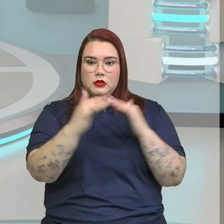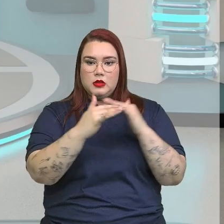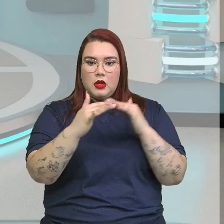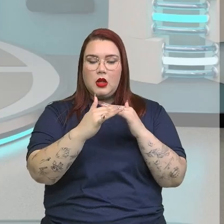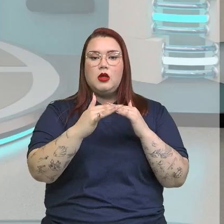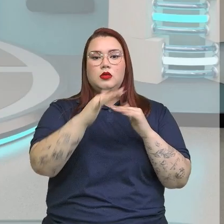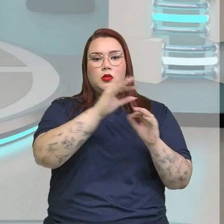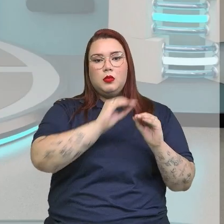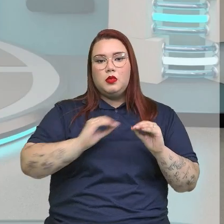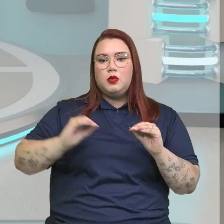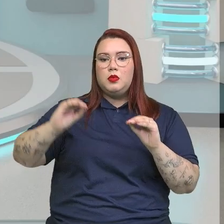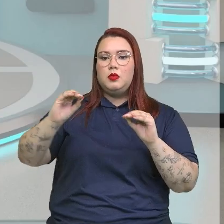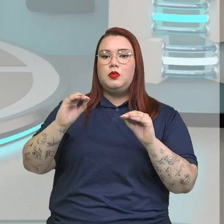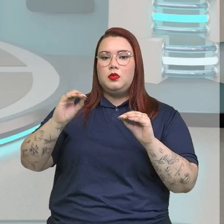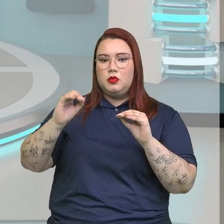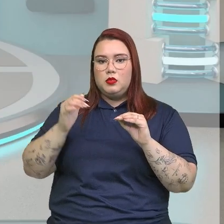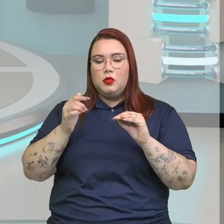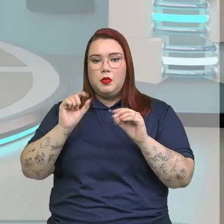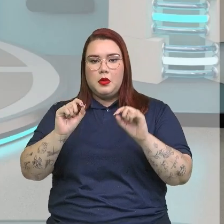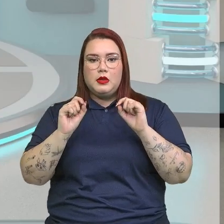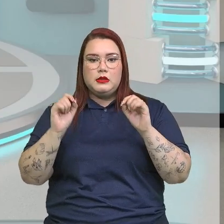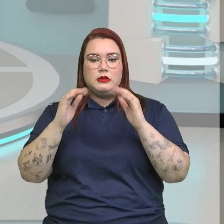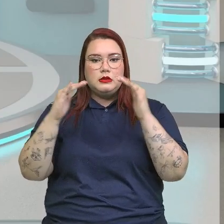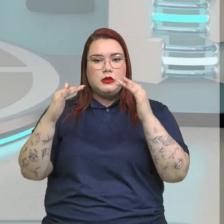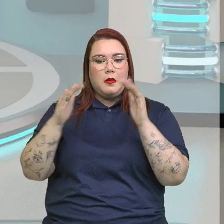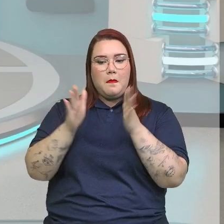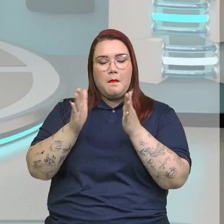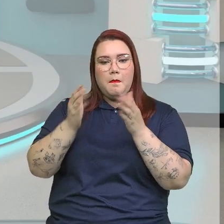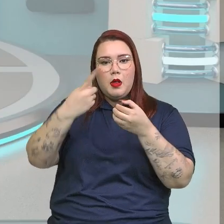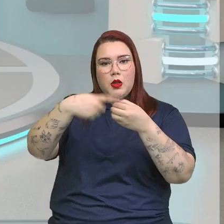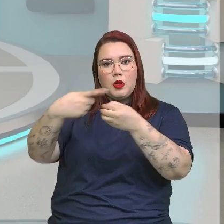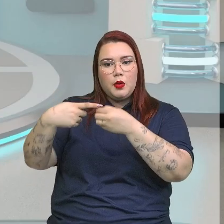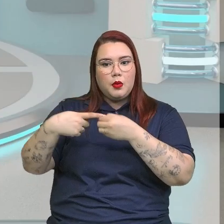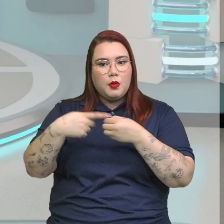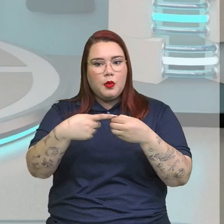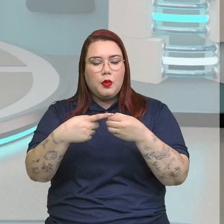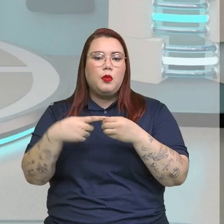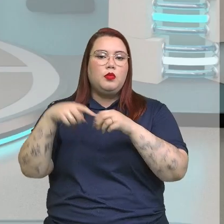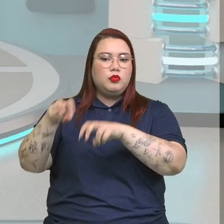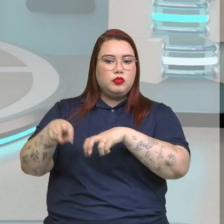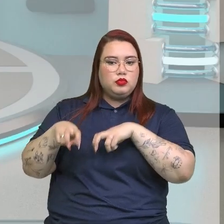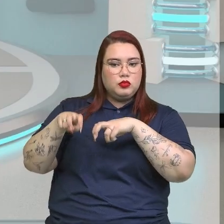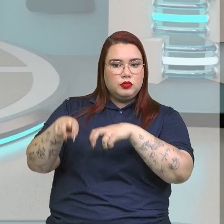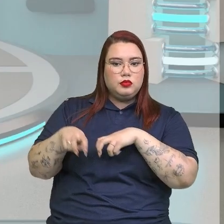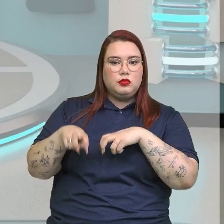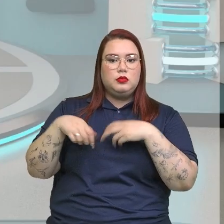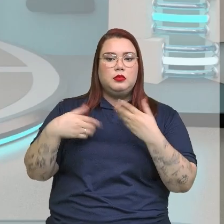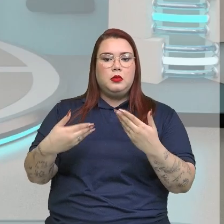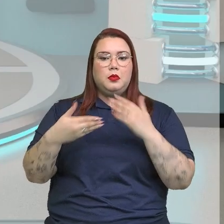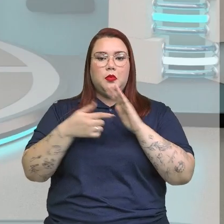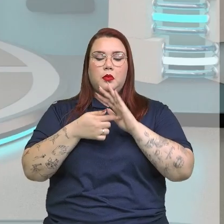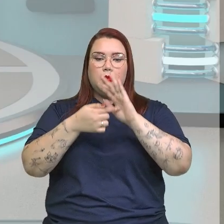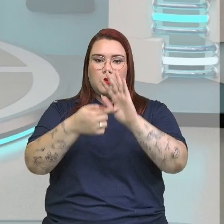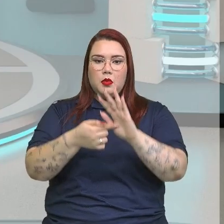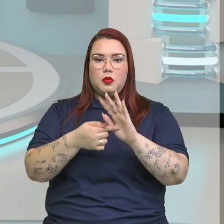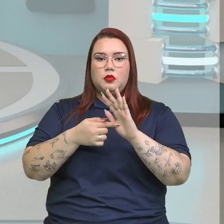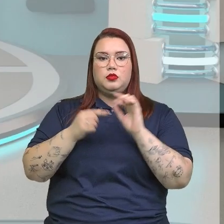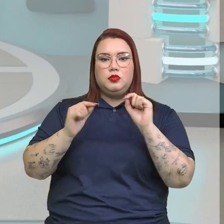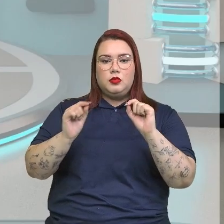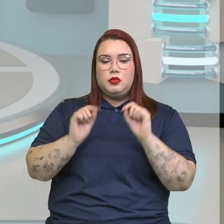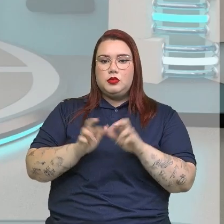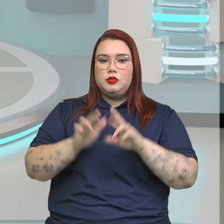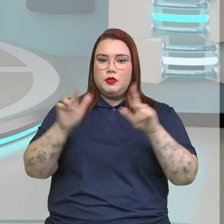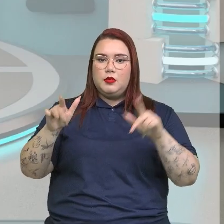certo? E vai para a periferia, vai para o interior, para o mundo rural. E aí é evidenciado um universo